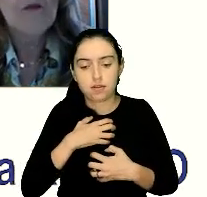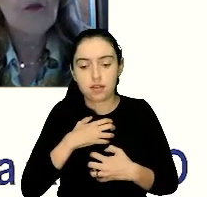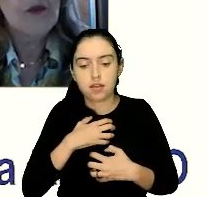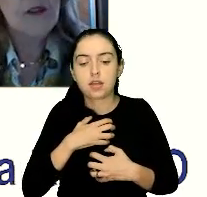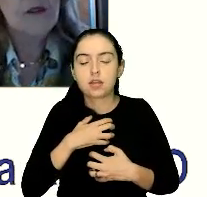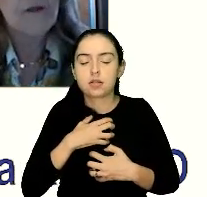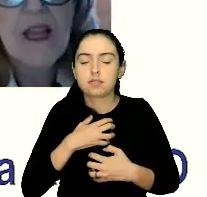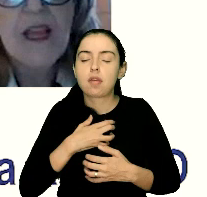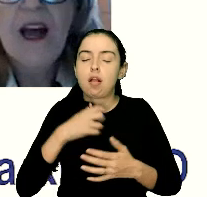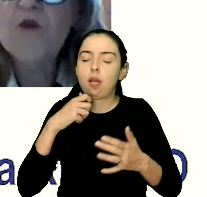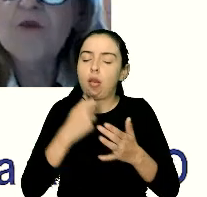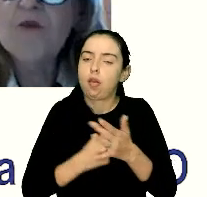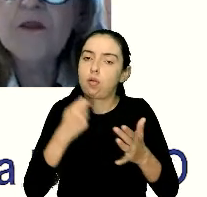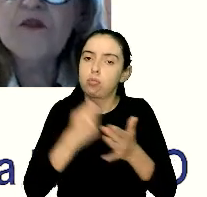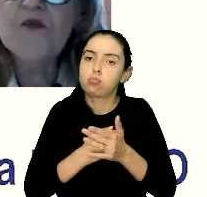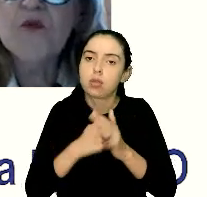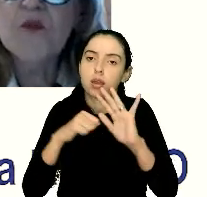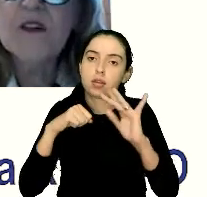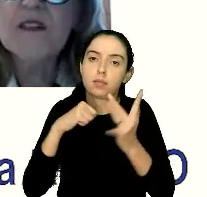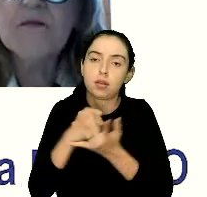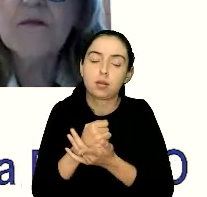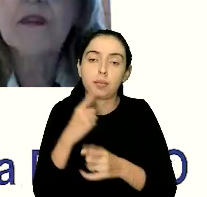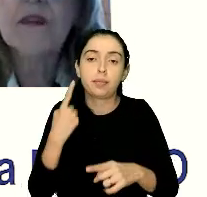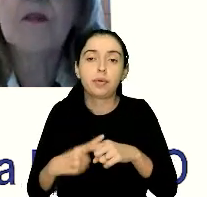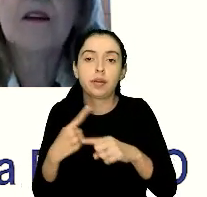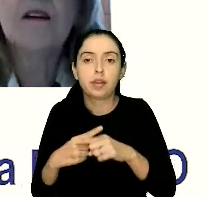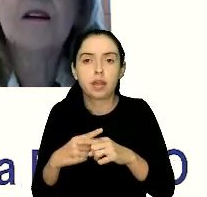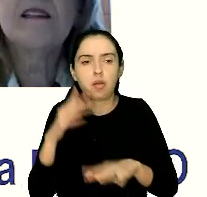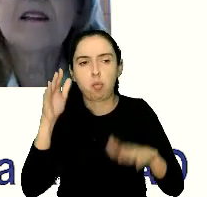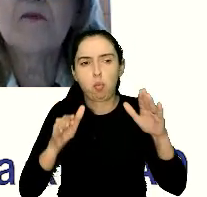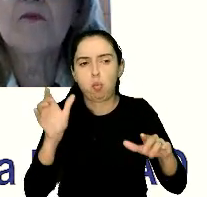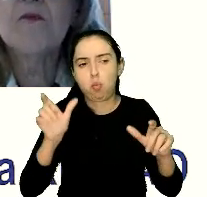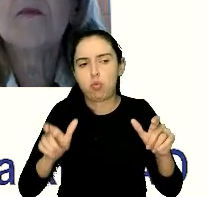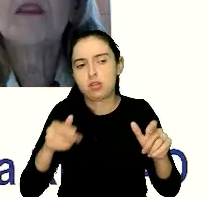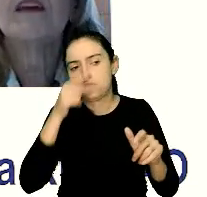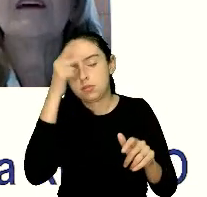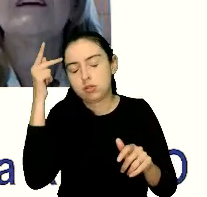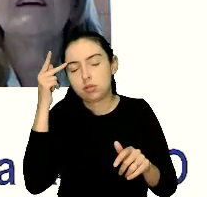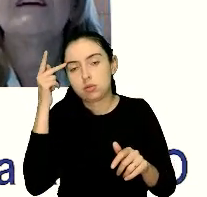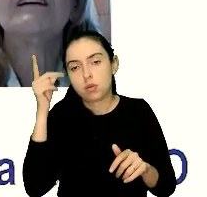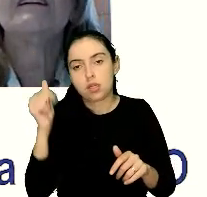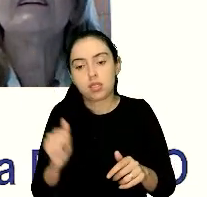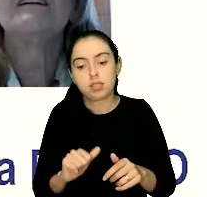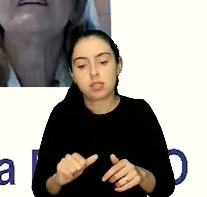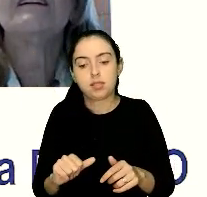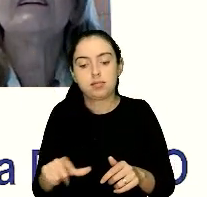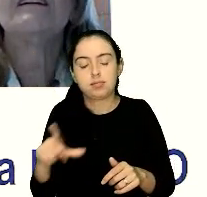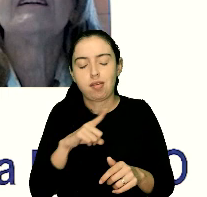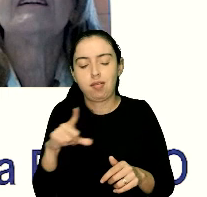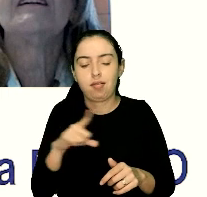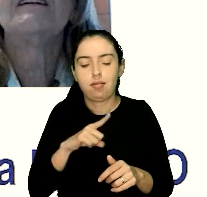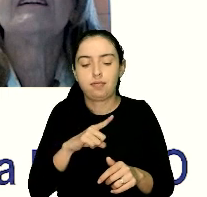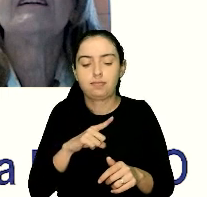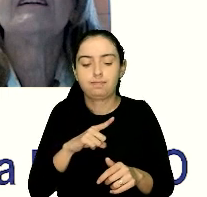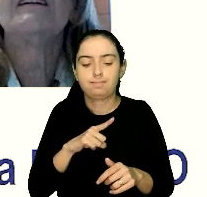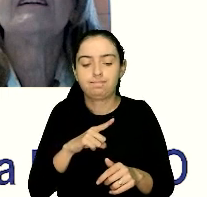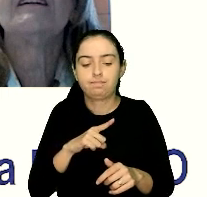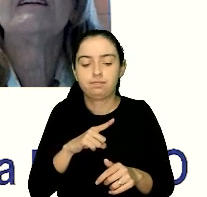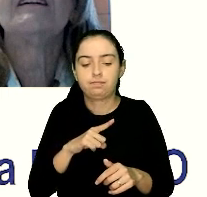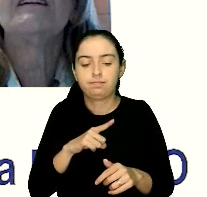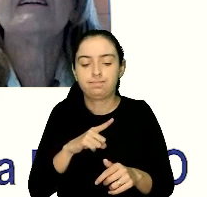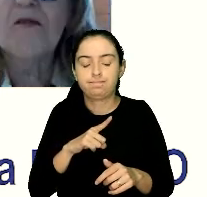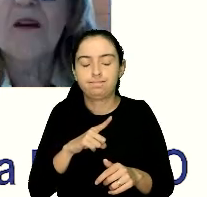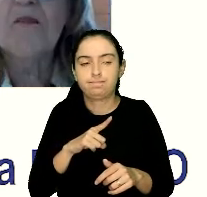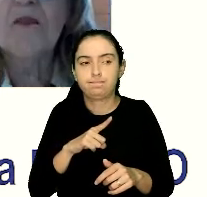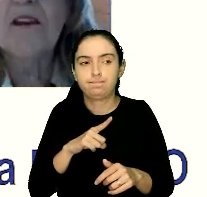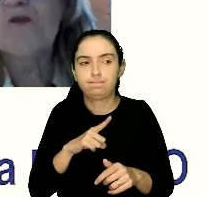pandemia? Por quê? Algumas pessoas, não é, estão, eu vou ser um pouco drástica aqui,